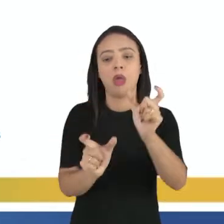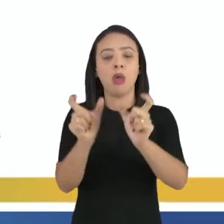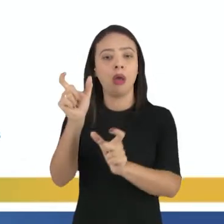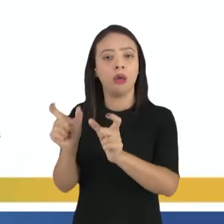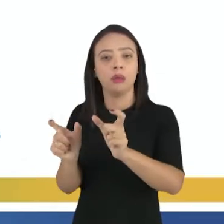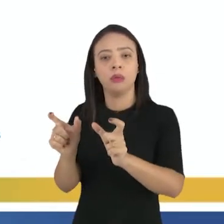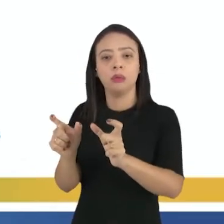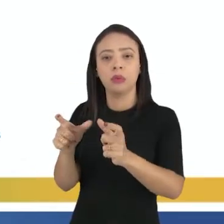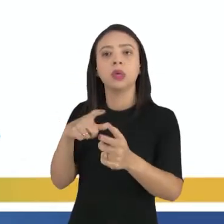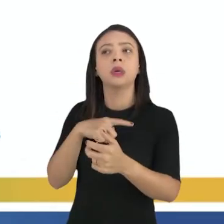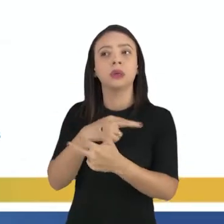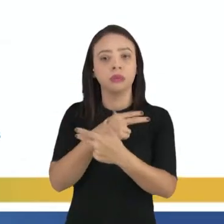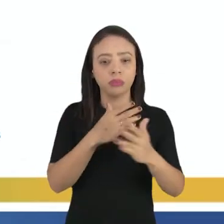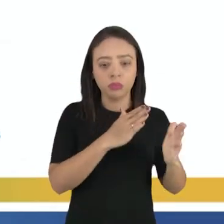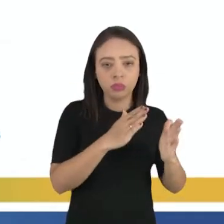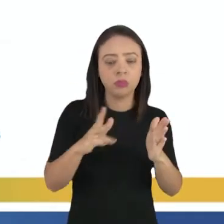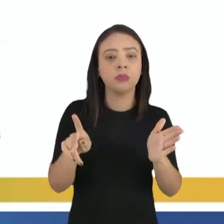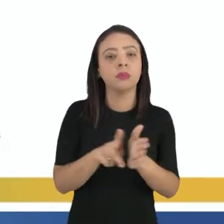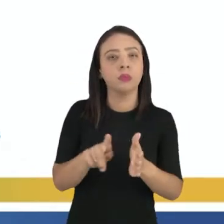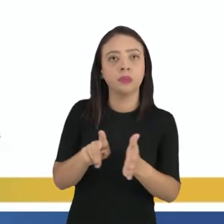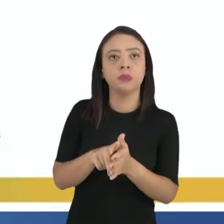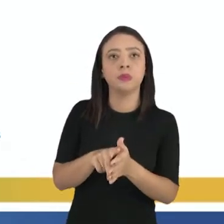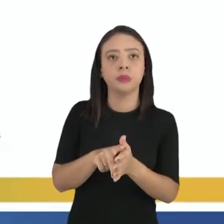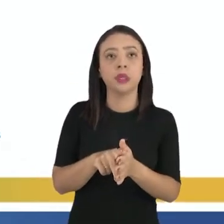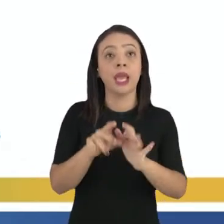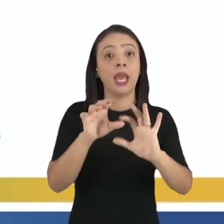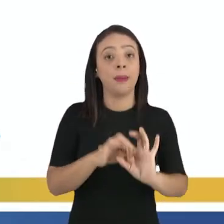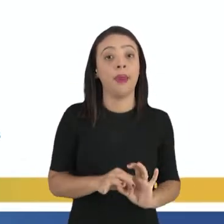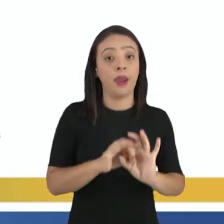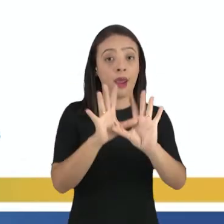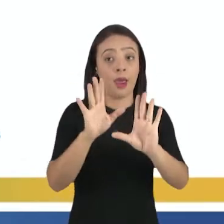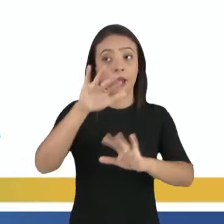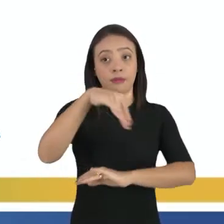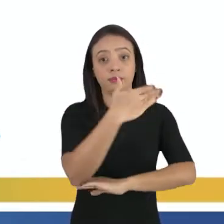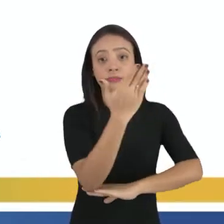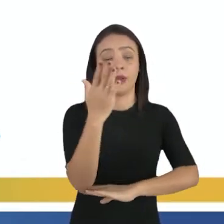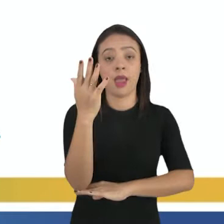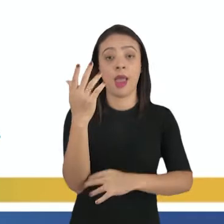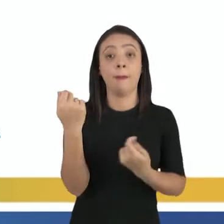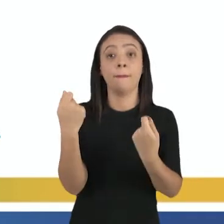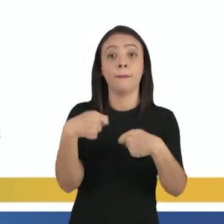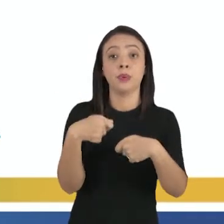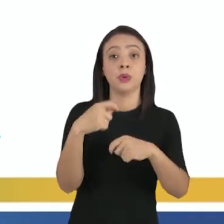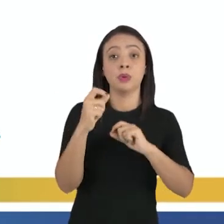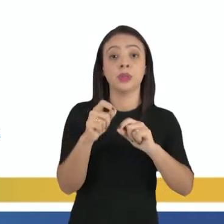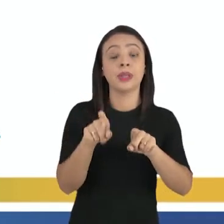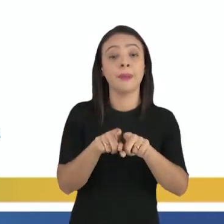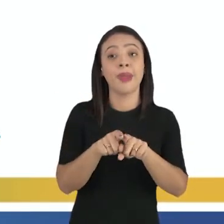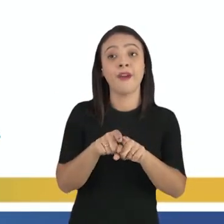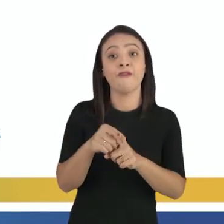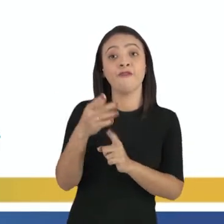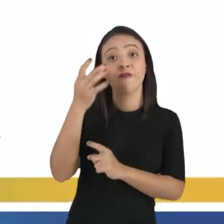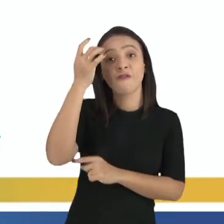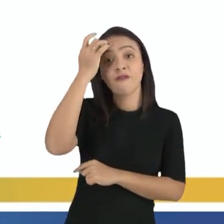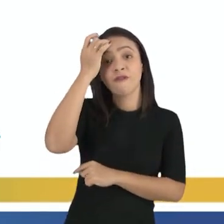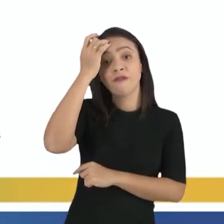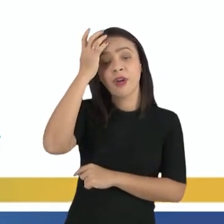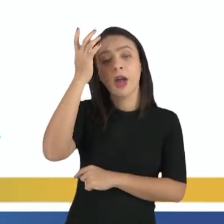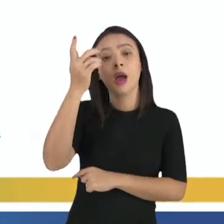seja, ela tem alguns processos bioquímicos que é liberado na natureza, que permite, que facilita ela